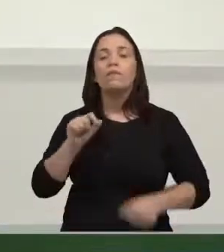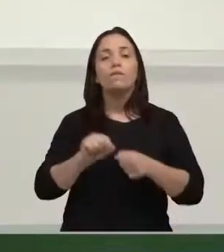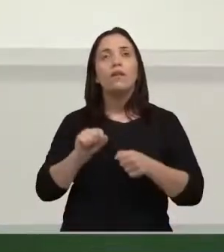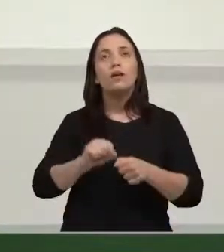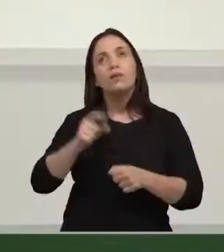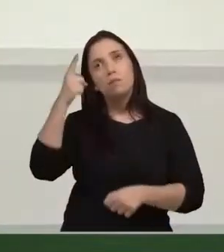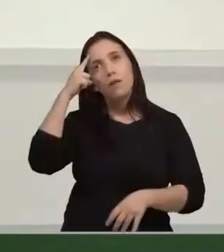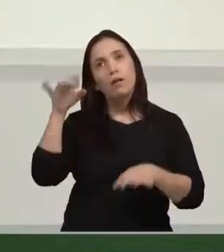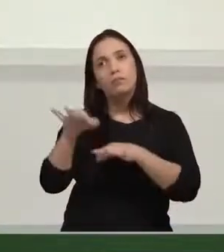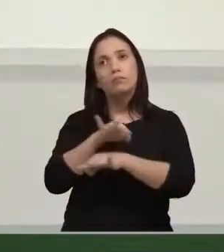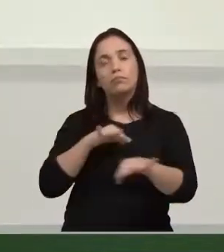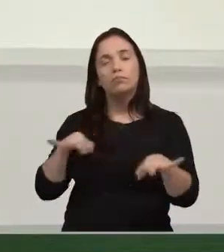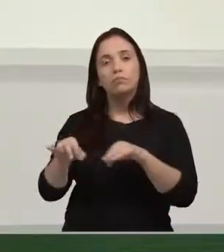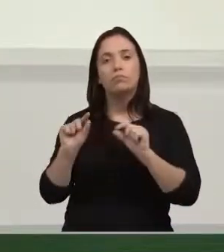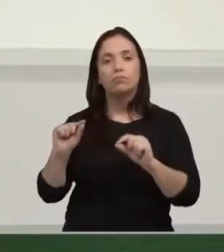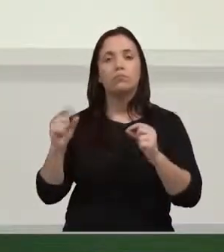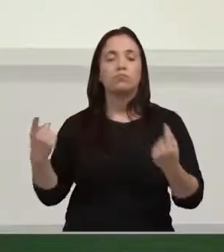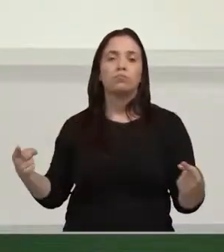entregou